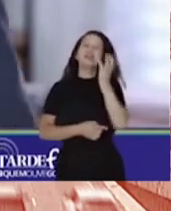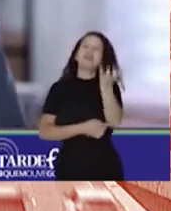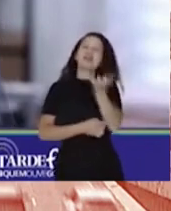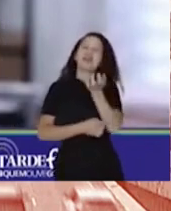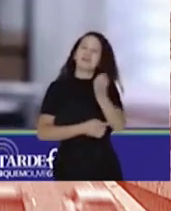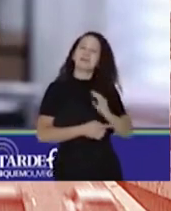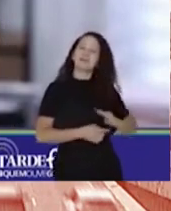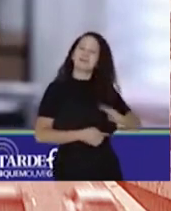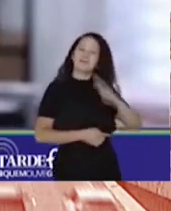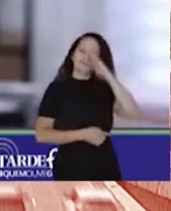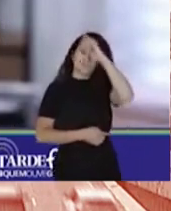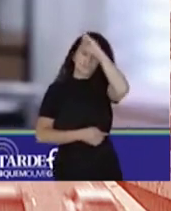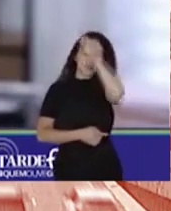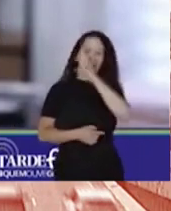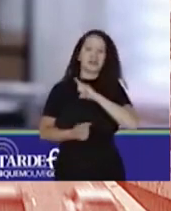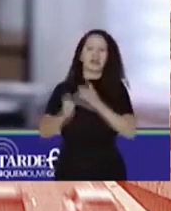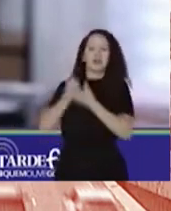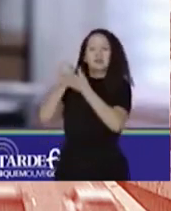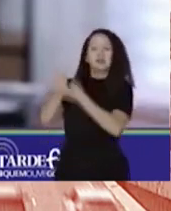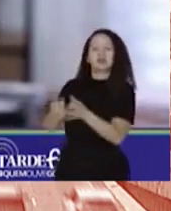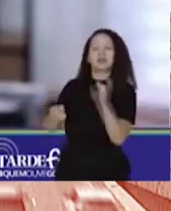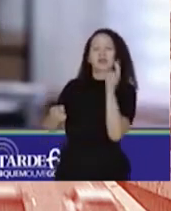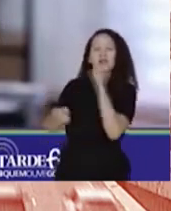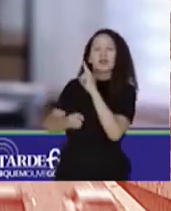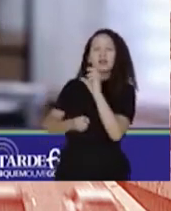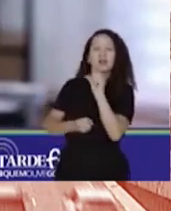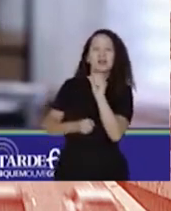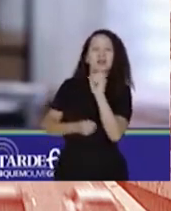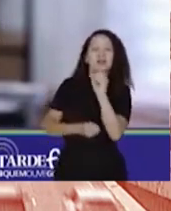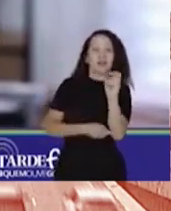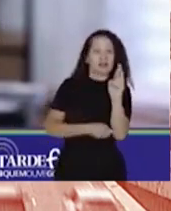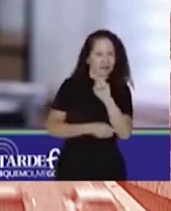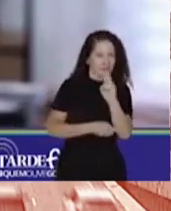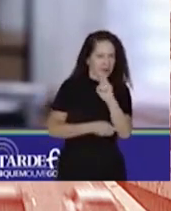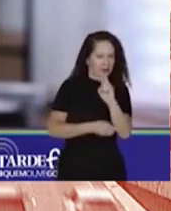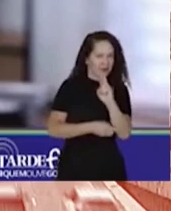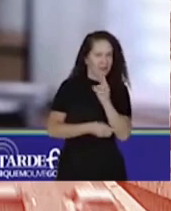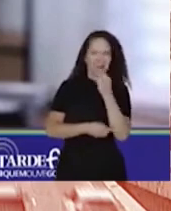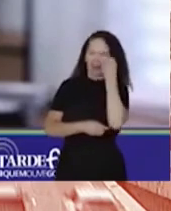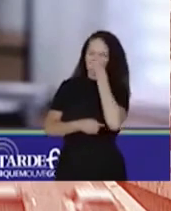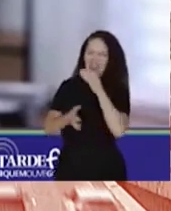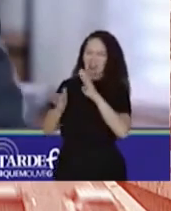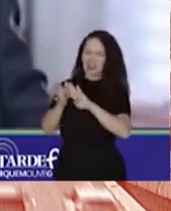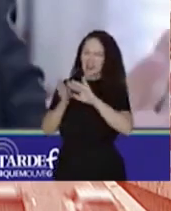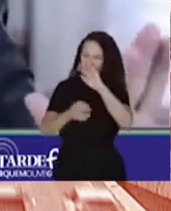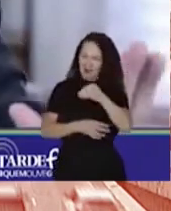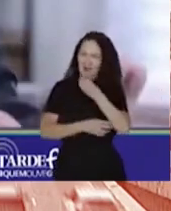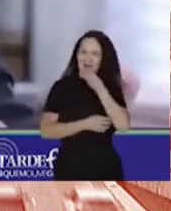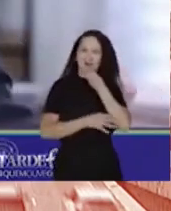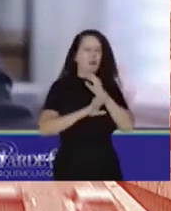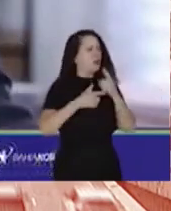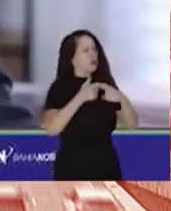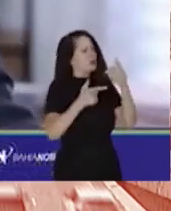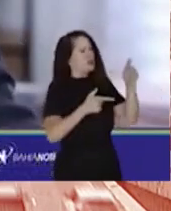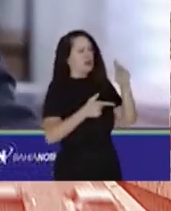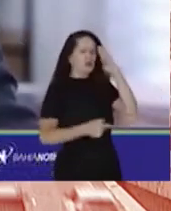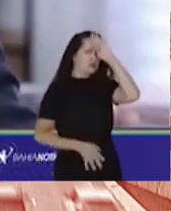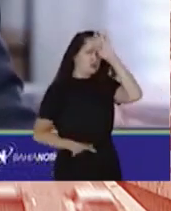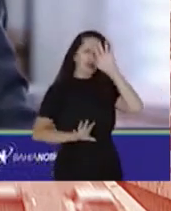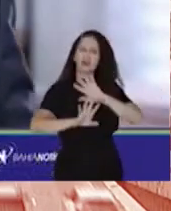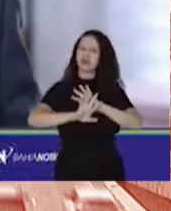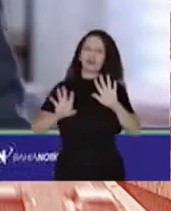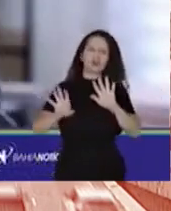batalha perdida para o governo, porque nenhum deputado vai querer, em véspera de eleição, aparecer como votou contra, né?